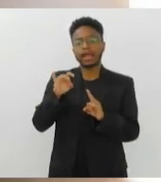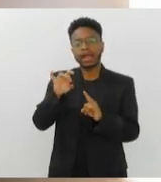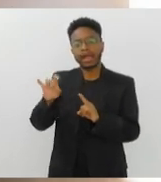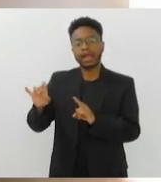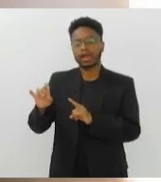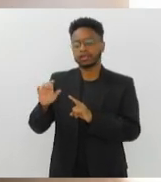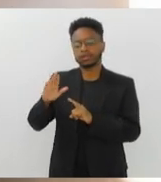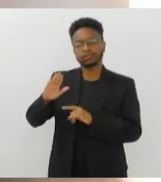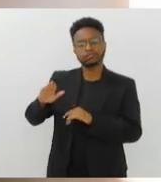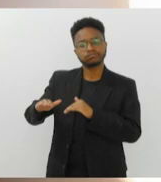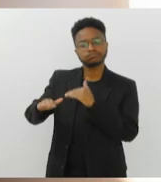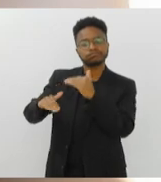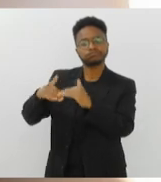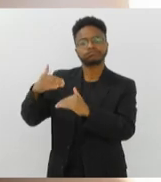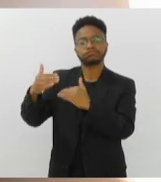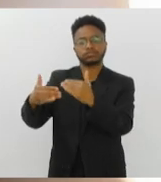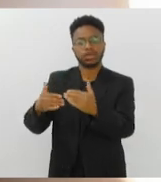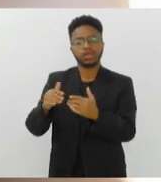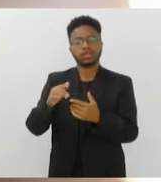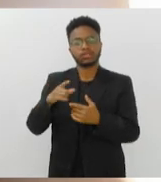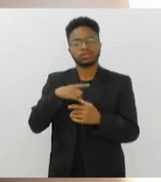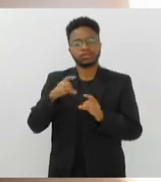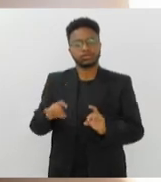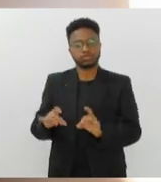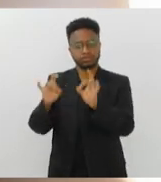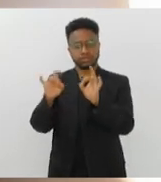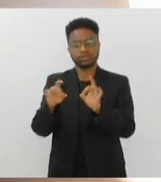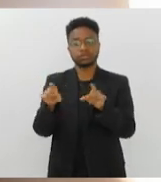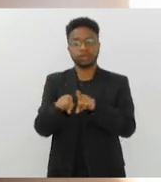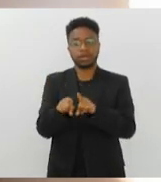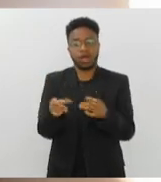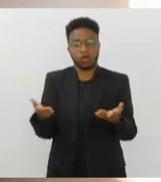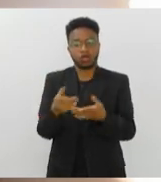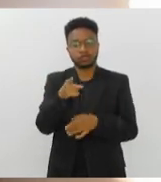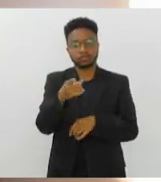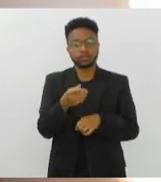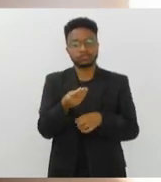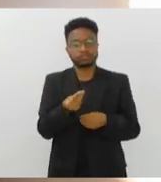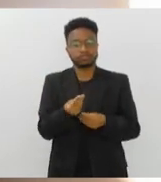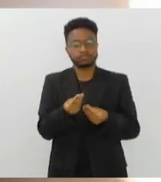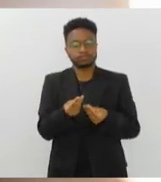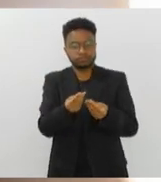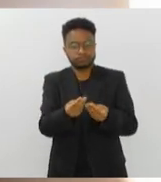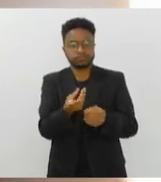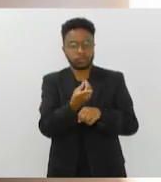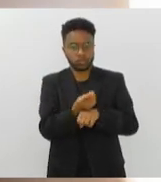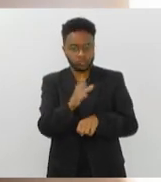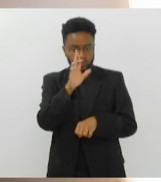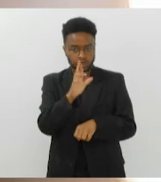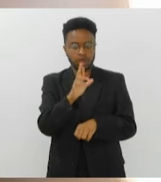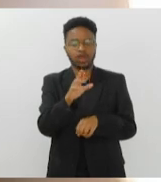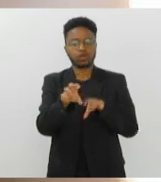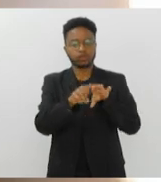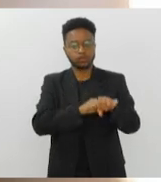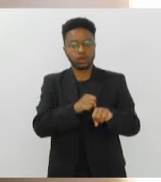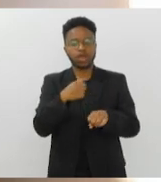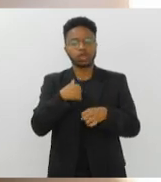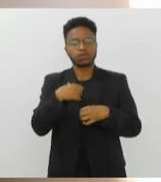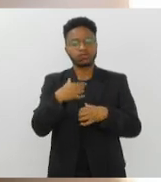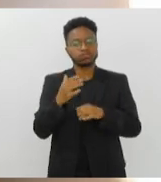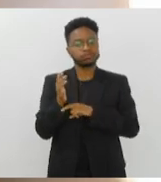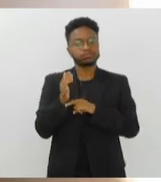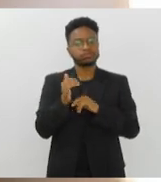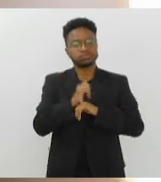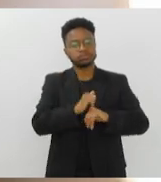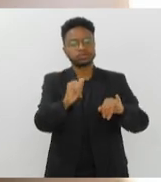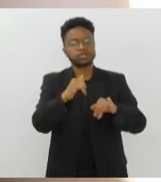prêmio merecido. Agora, em busca do título de doutor, quero que saiba que tenho imenso orgulho em ter colaborado para que se tornasse